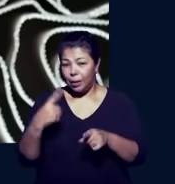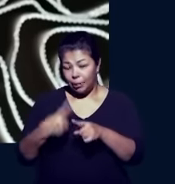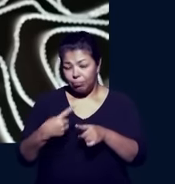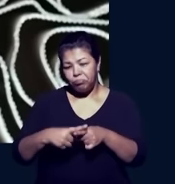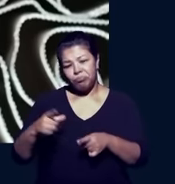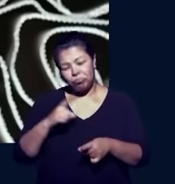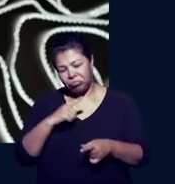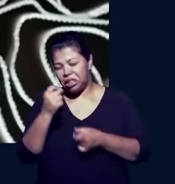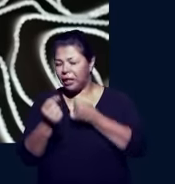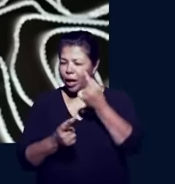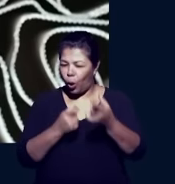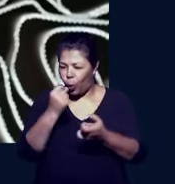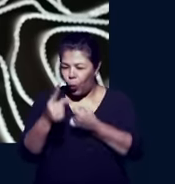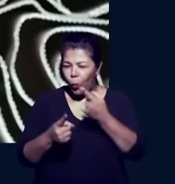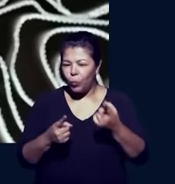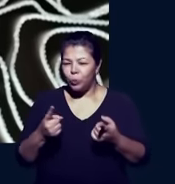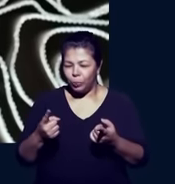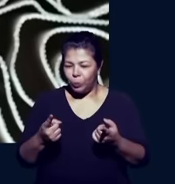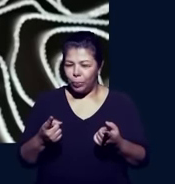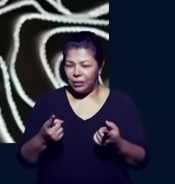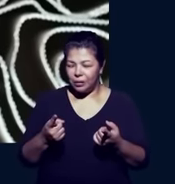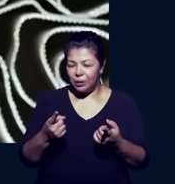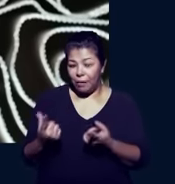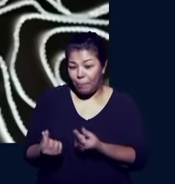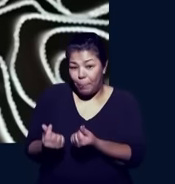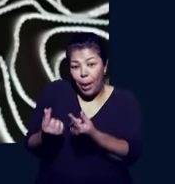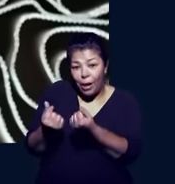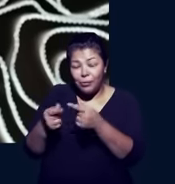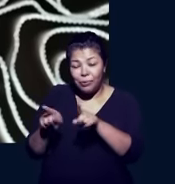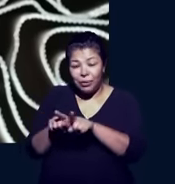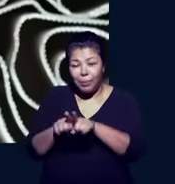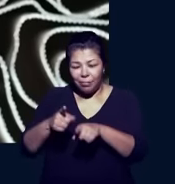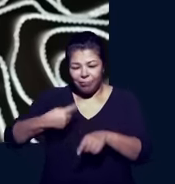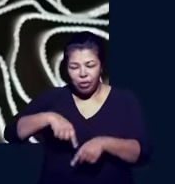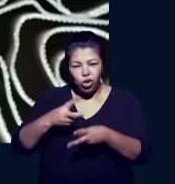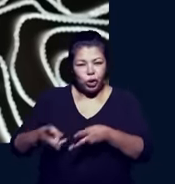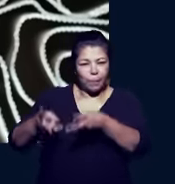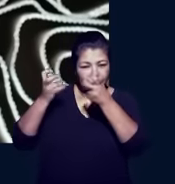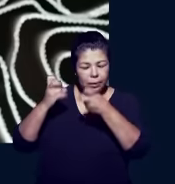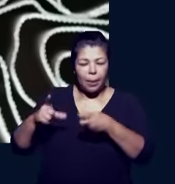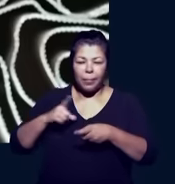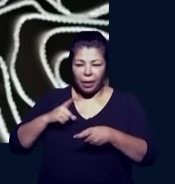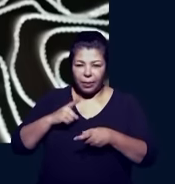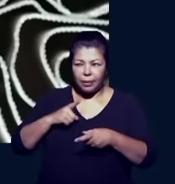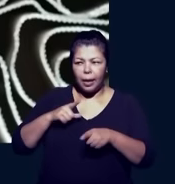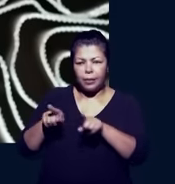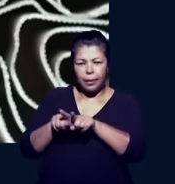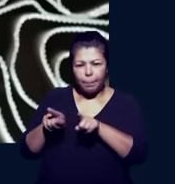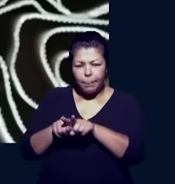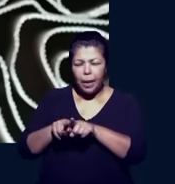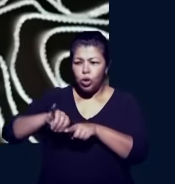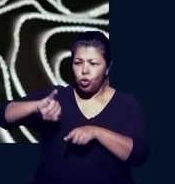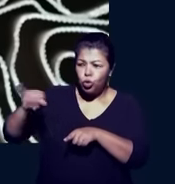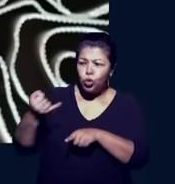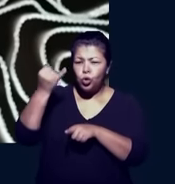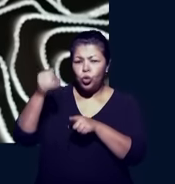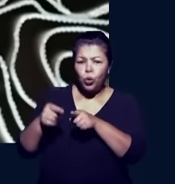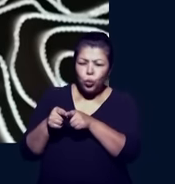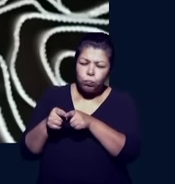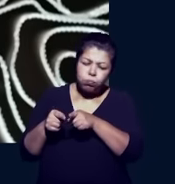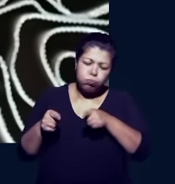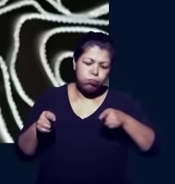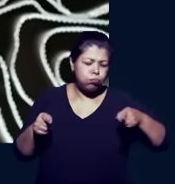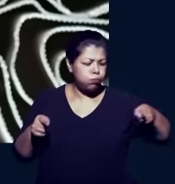até mesmo se você é o dono da impressora ela forma preço que é o que a gente tá vendo de pressão no juro de longo prazo tem alguns outros